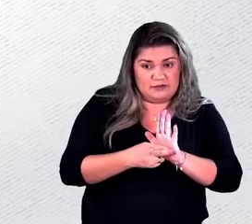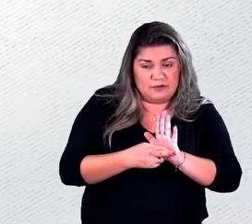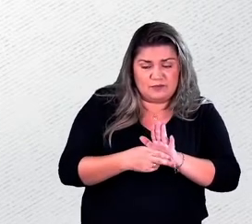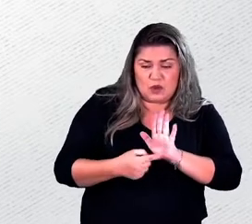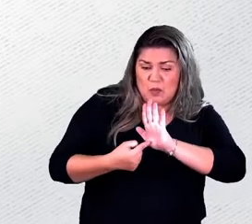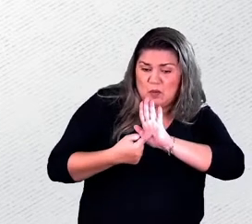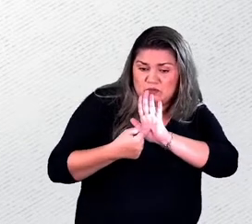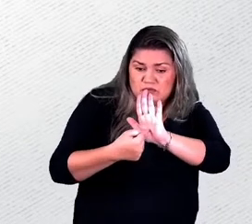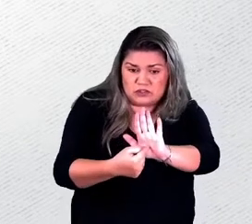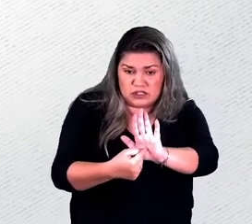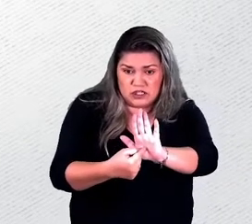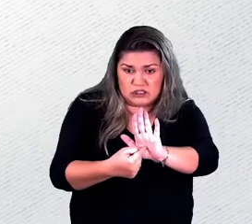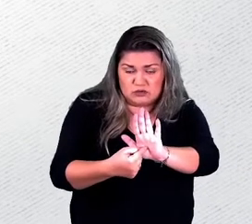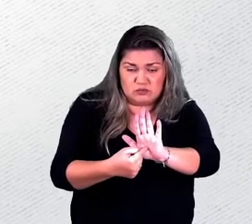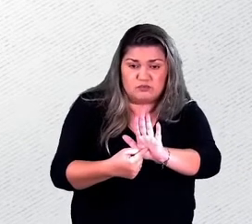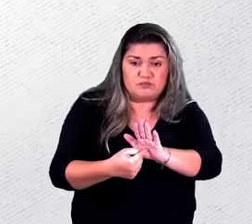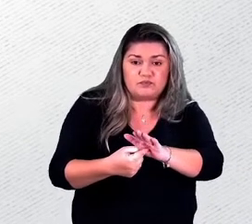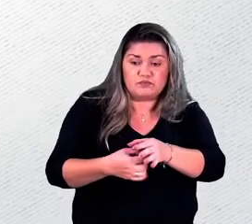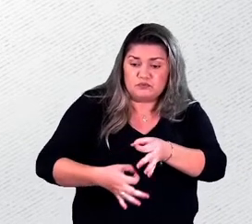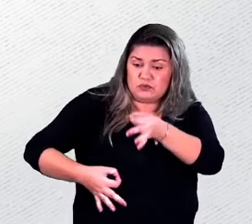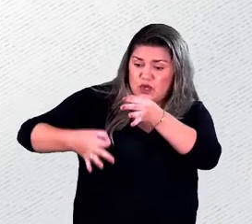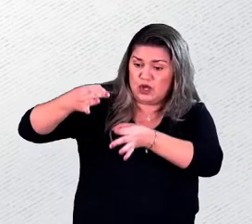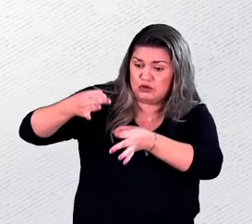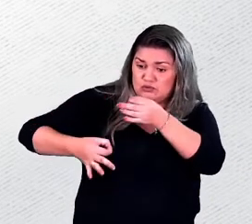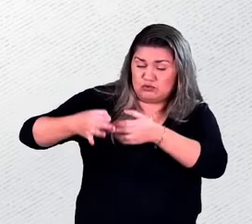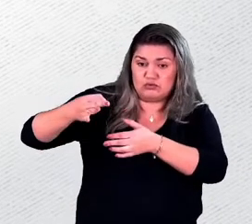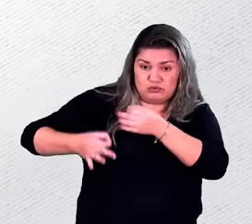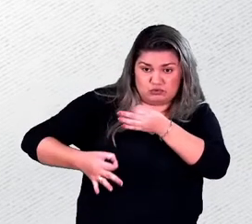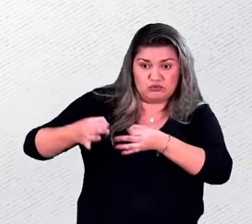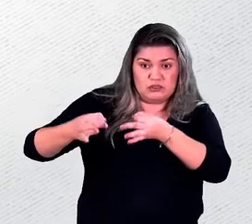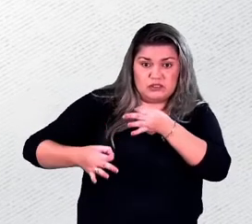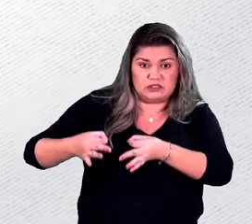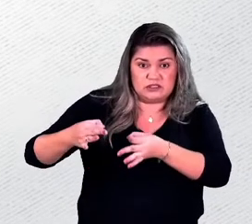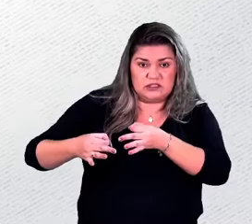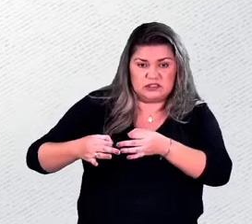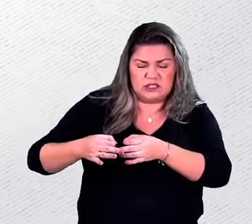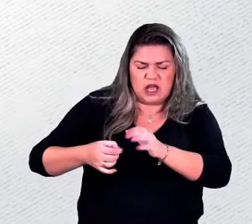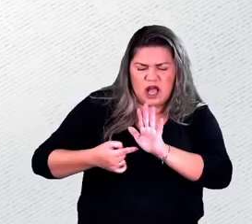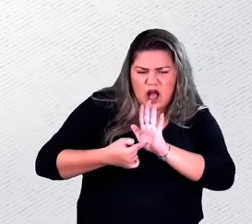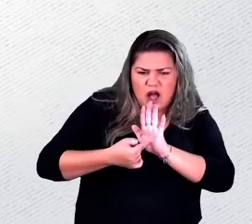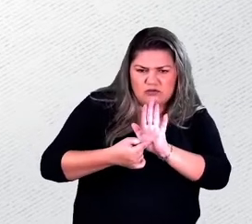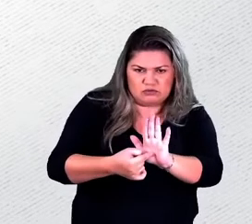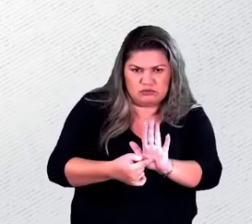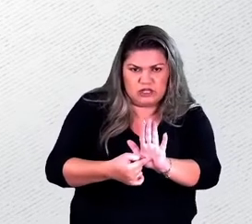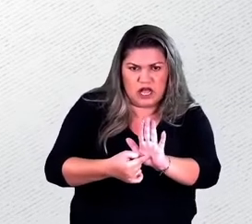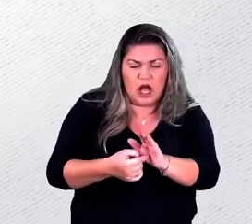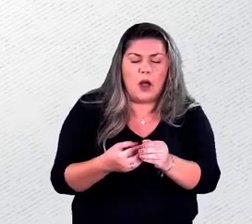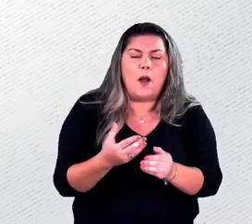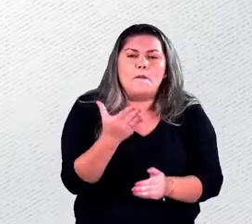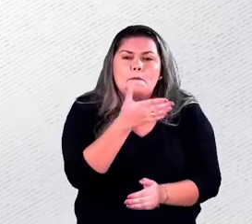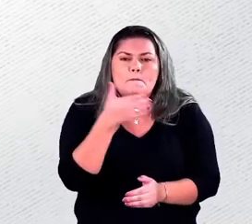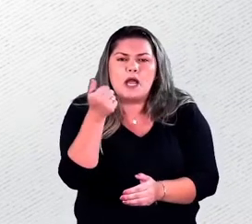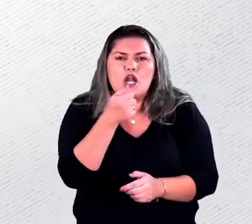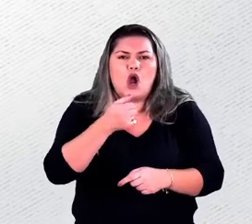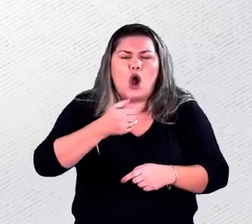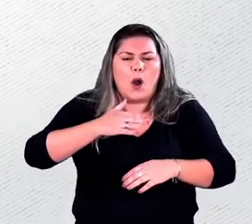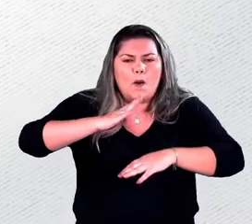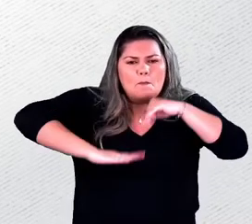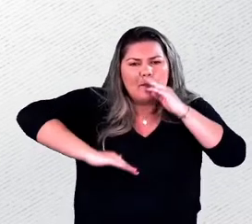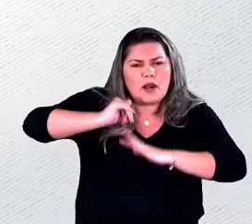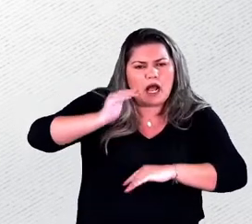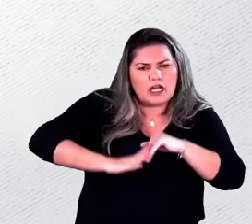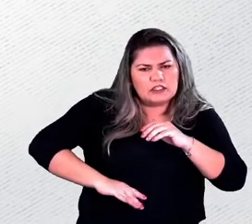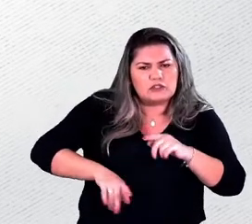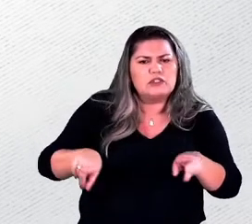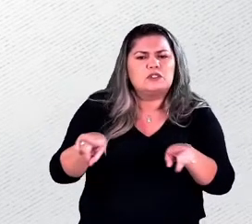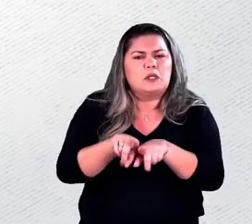direcionados aos juízes como um auxílio uma orientação é em melhores práticas e na gestão desses processos e